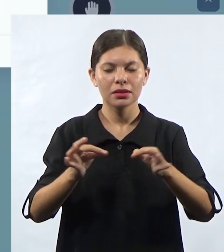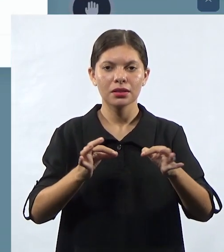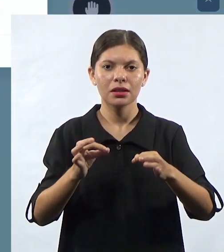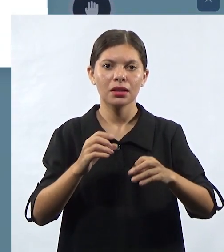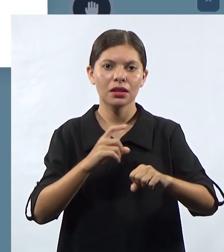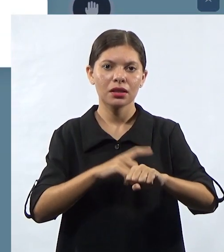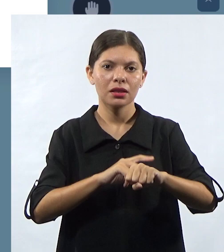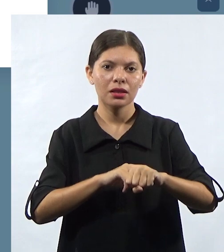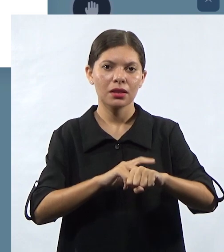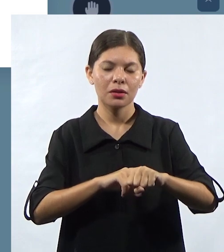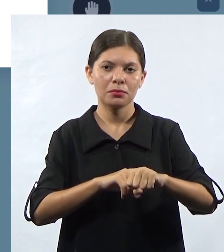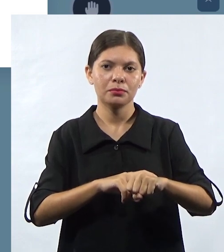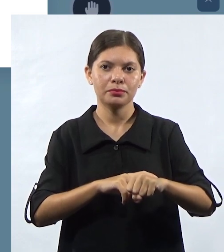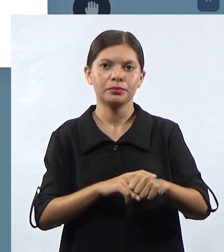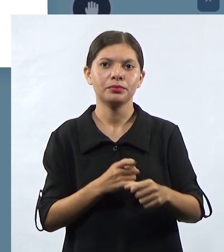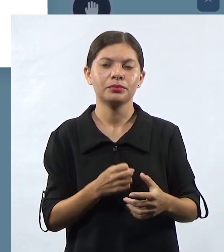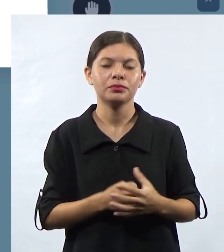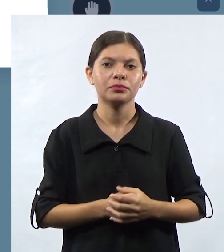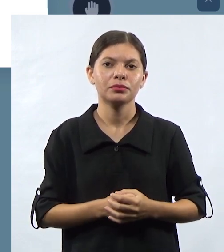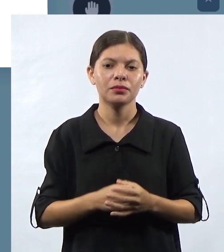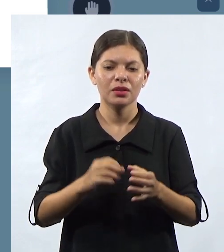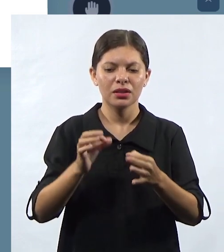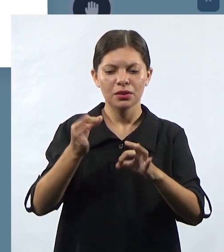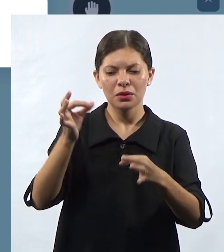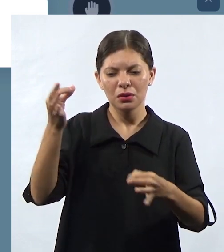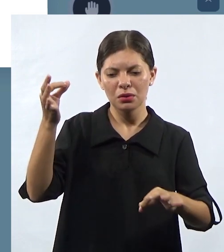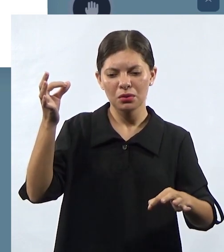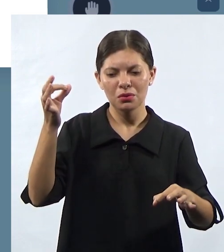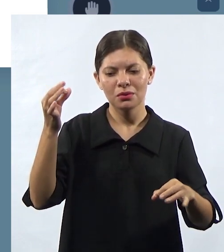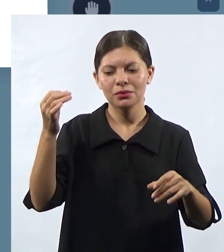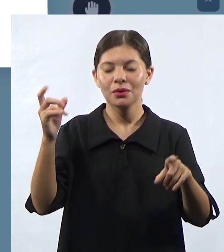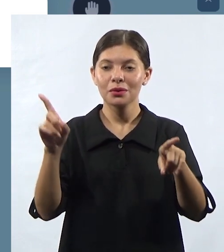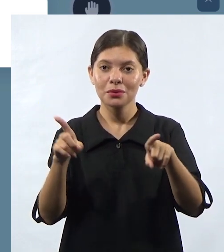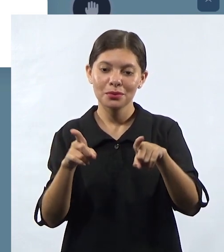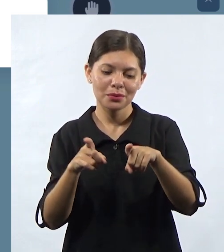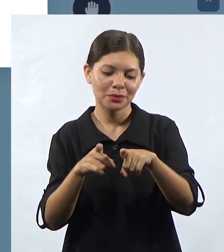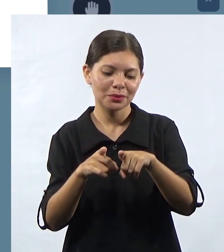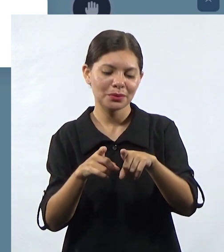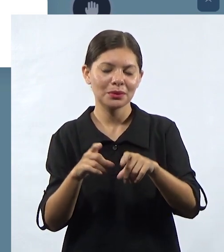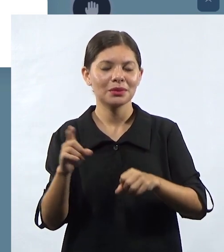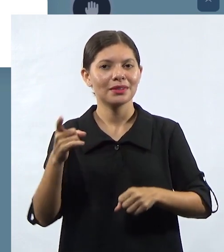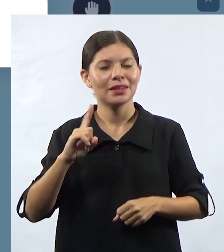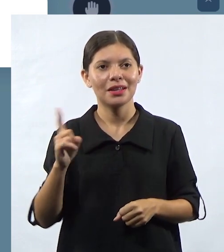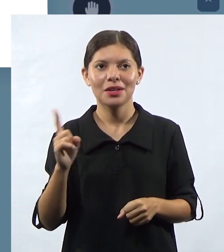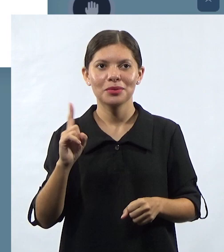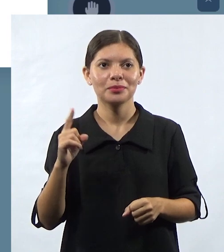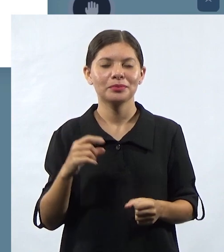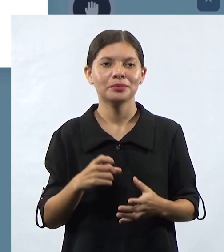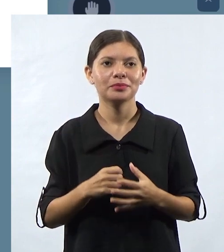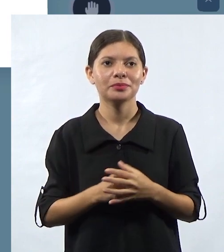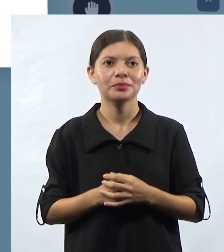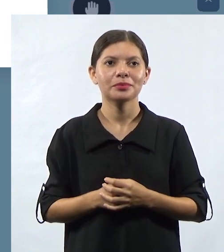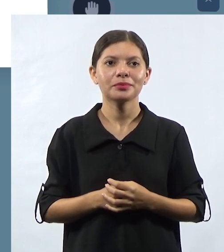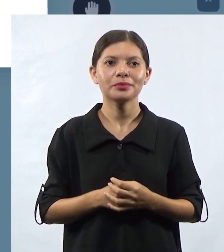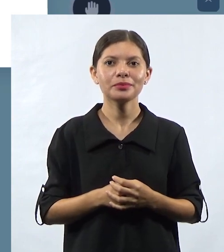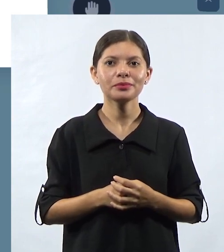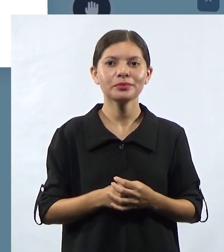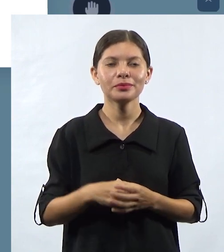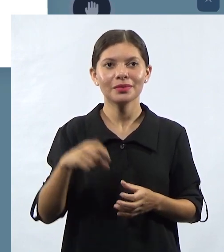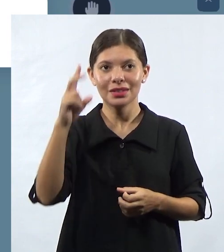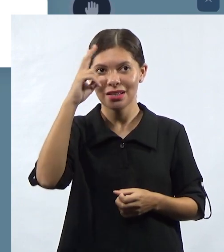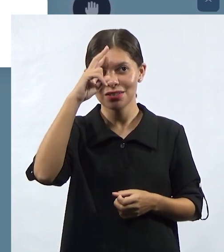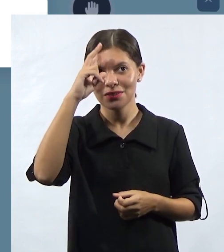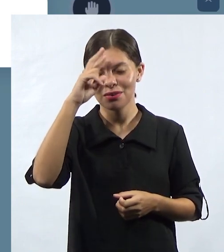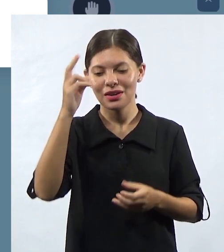de comentar. Não pode ser nem tão longo, nem tão curto, né? Fazer igual aquela história né, da visita, né? Não